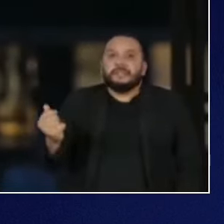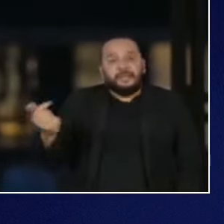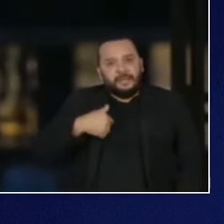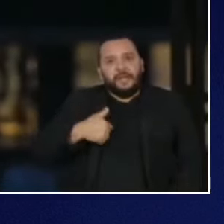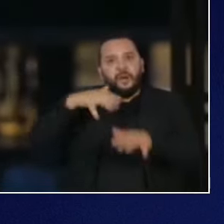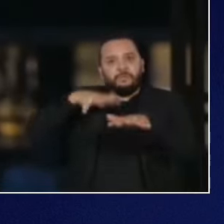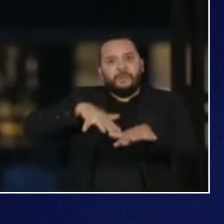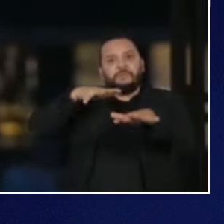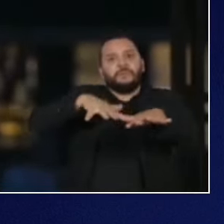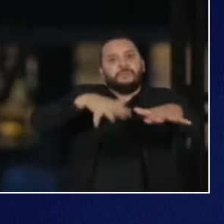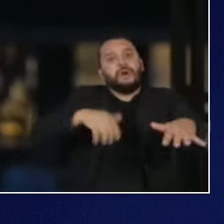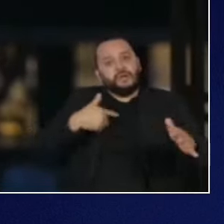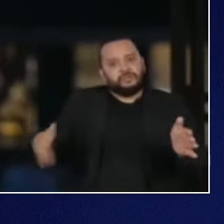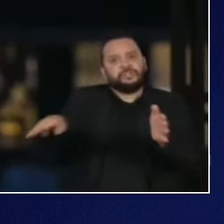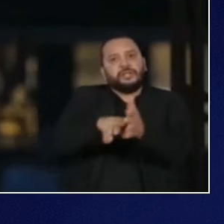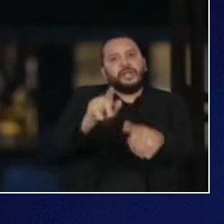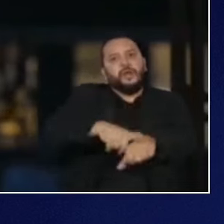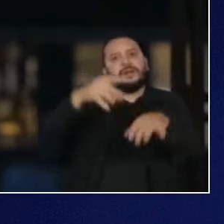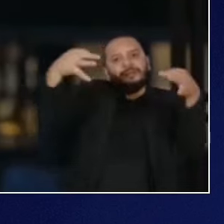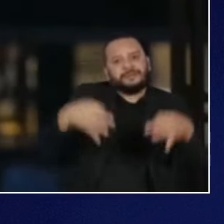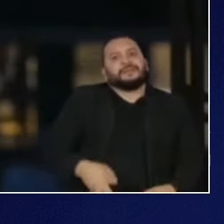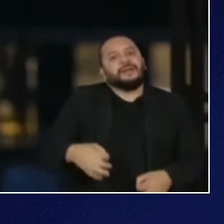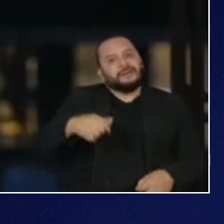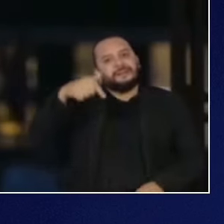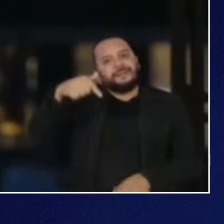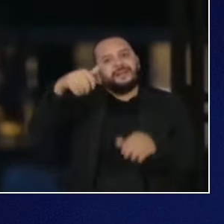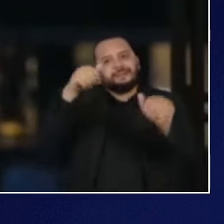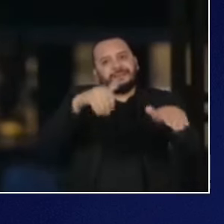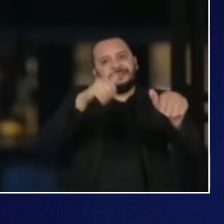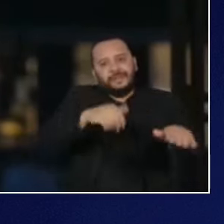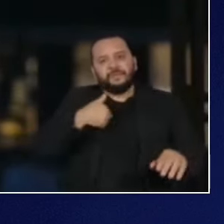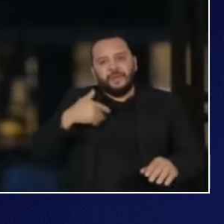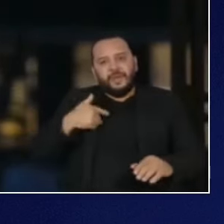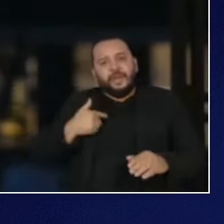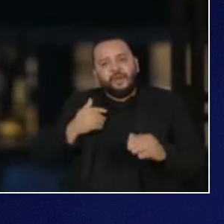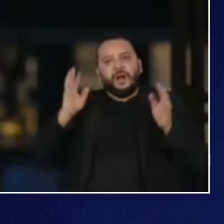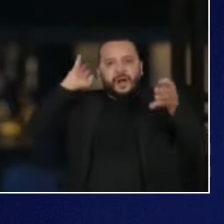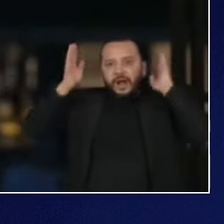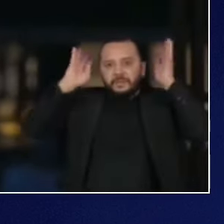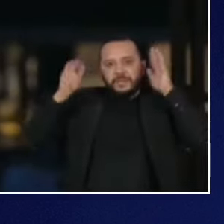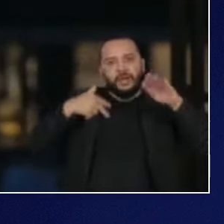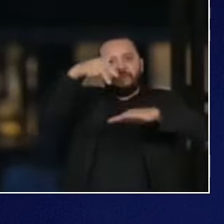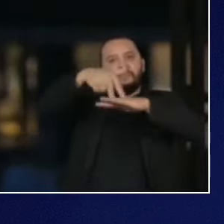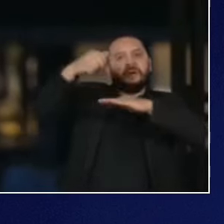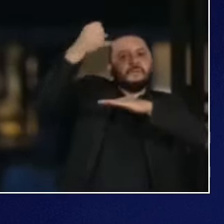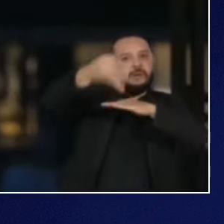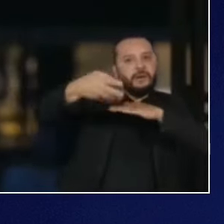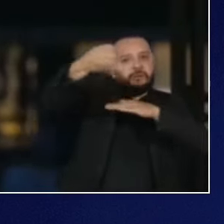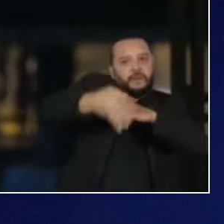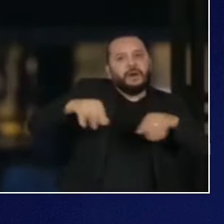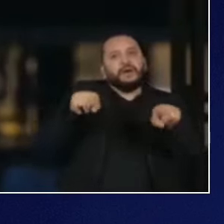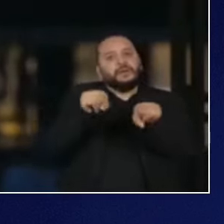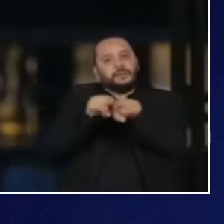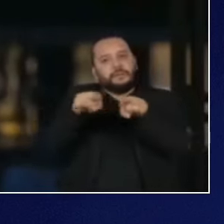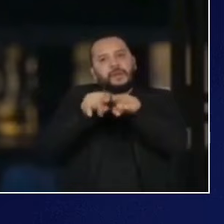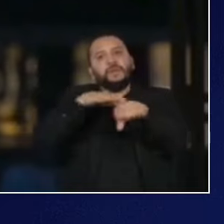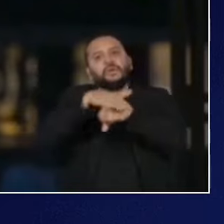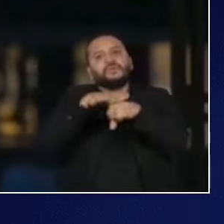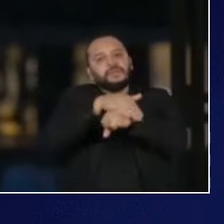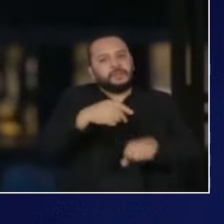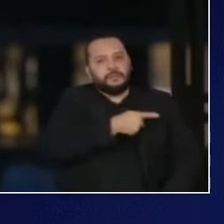hora na manifestação do S de Setembro eu discursei um caminhão de som depois eu fui ao dos Silas e a gente estava ali por